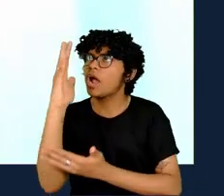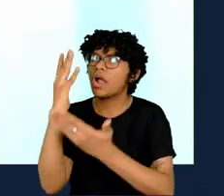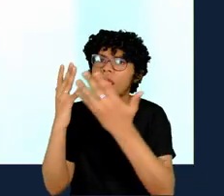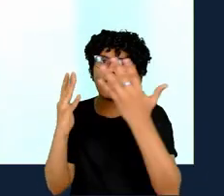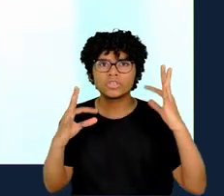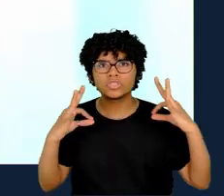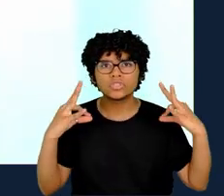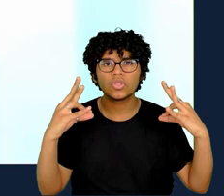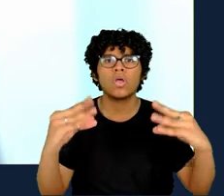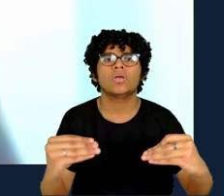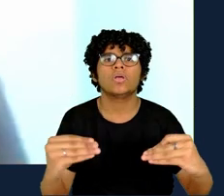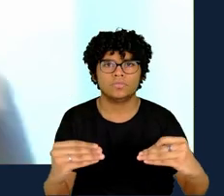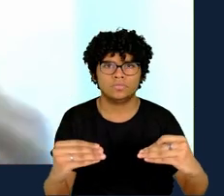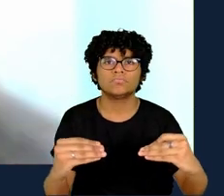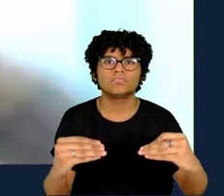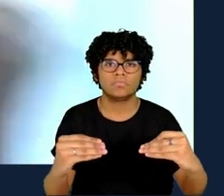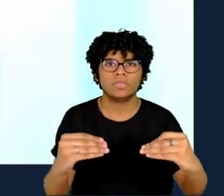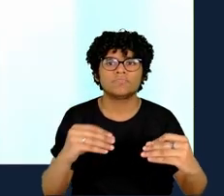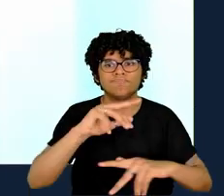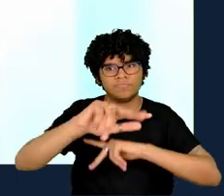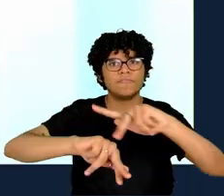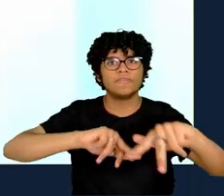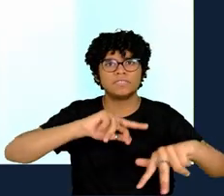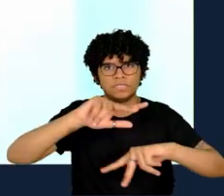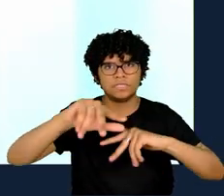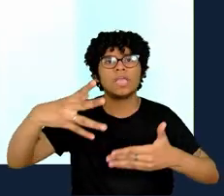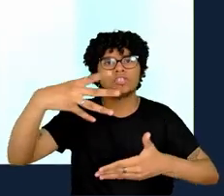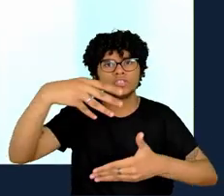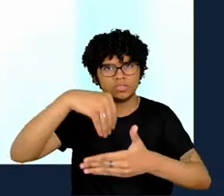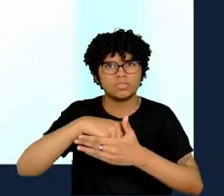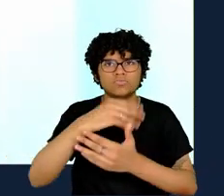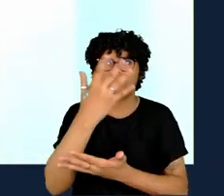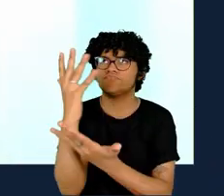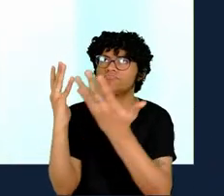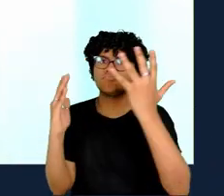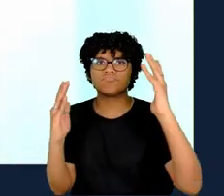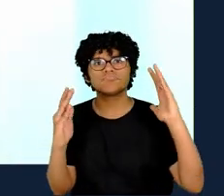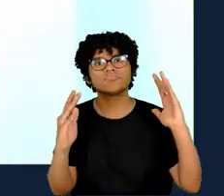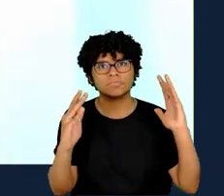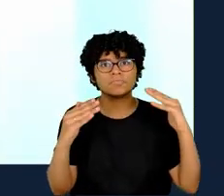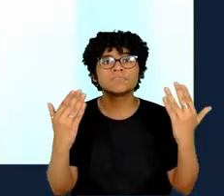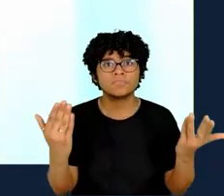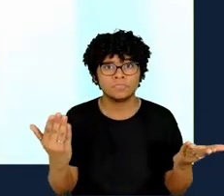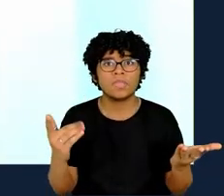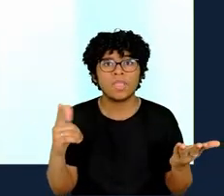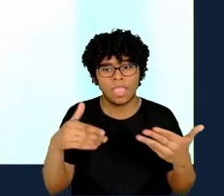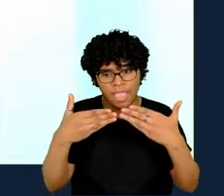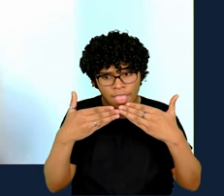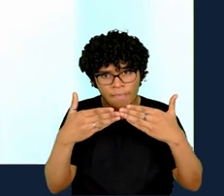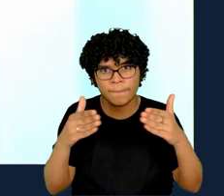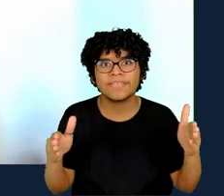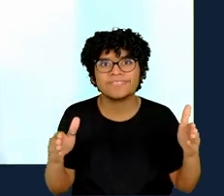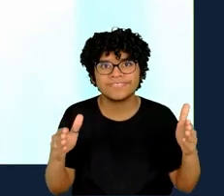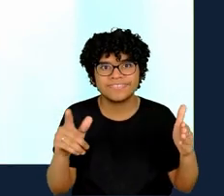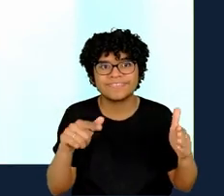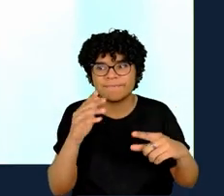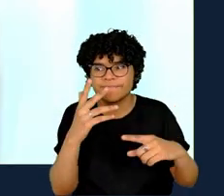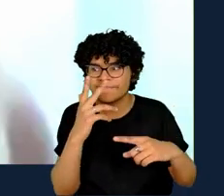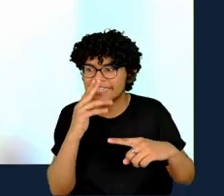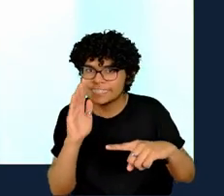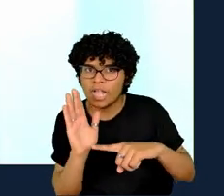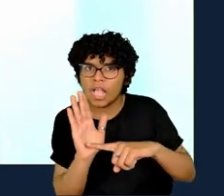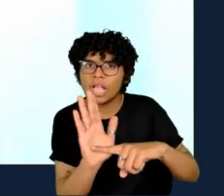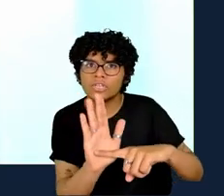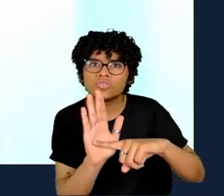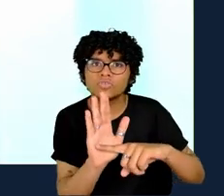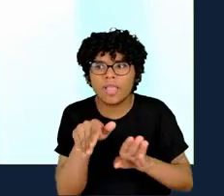todo. Então, acho que a antropologia tem dado essa abertura de a gente poder dar uma pequena assessoria sobre